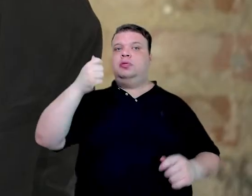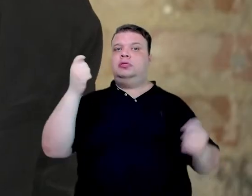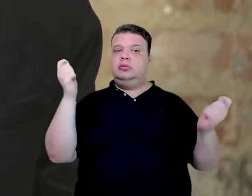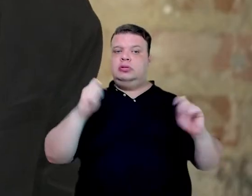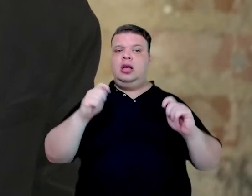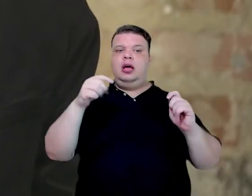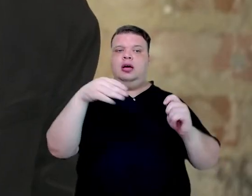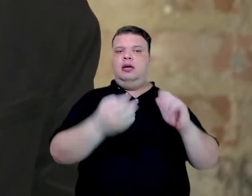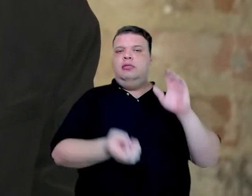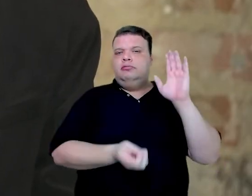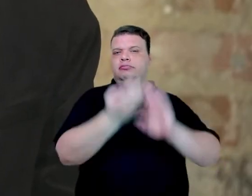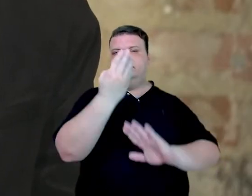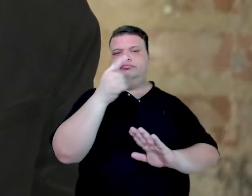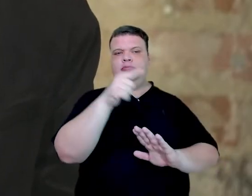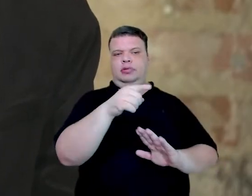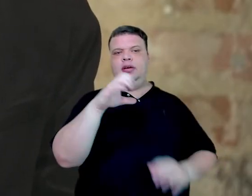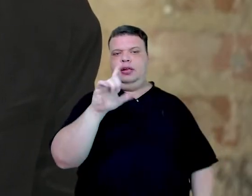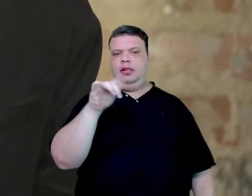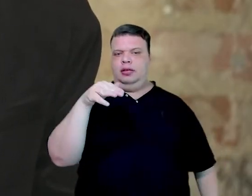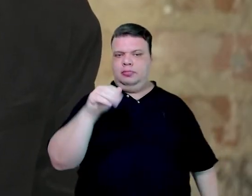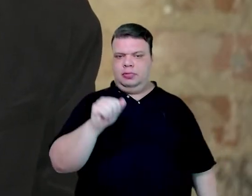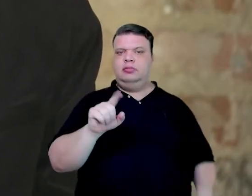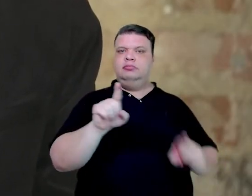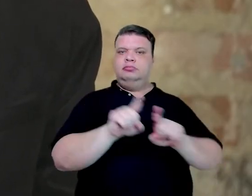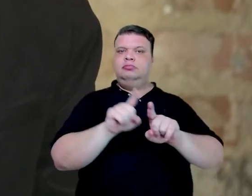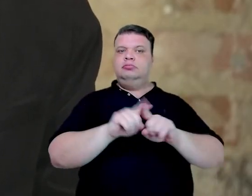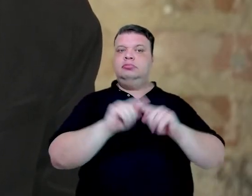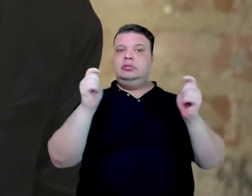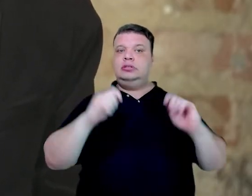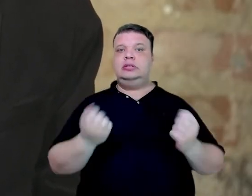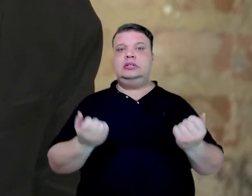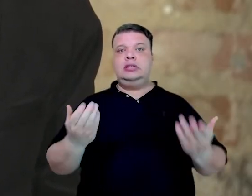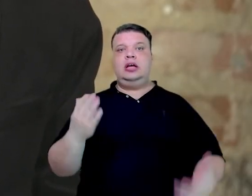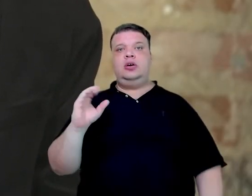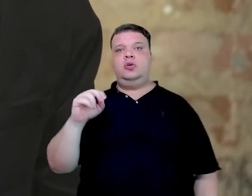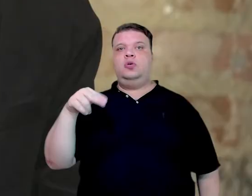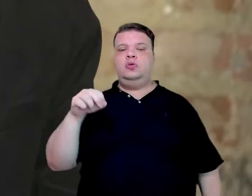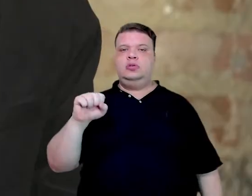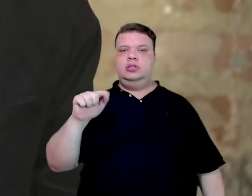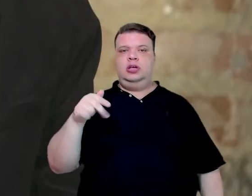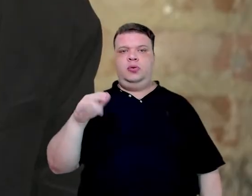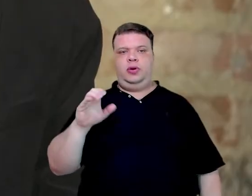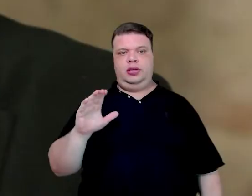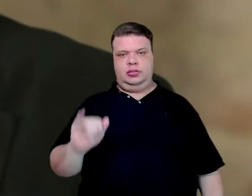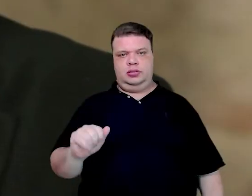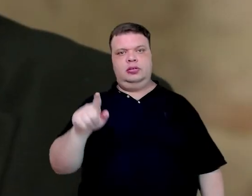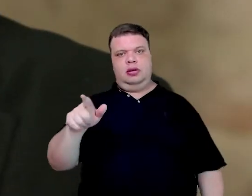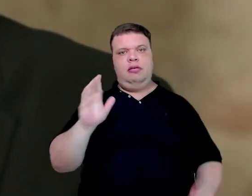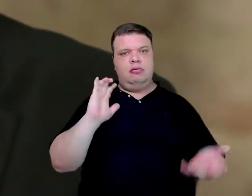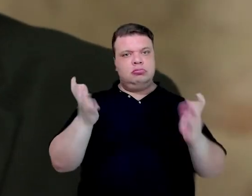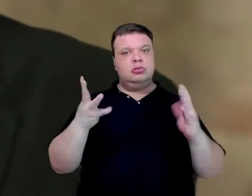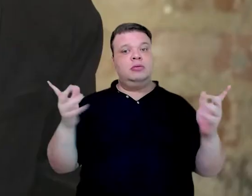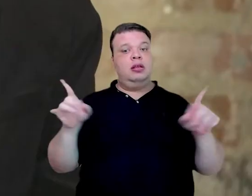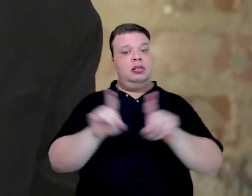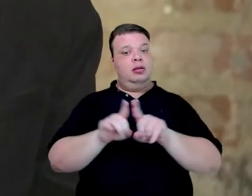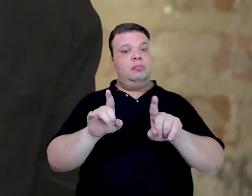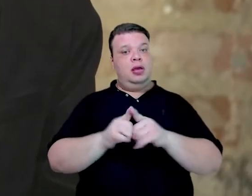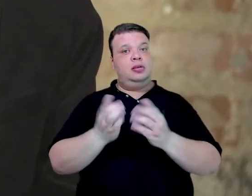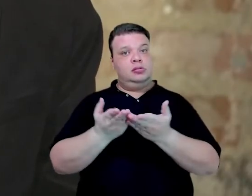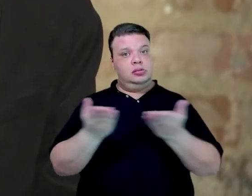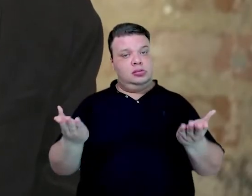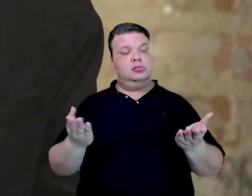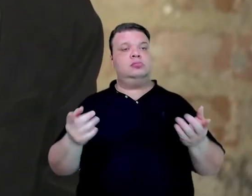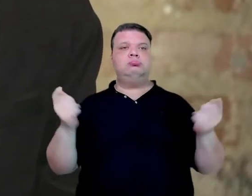né? Além disso, a gente tem que analisar o processo humano relacionado a isso. Em relação à modelagem